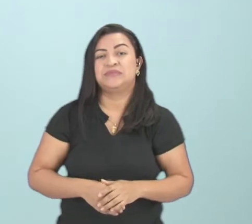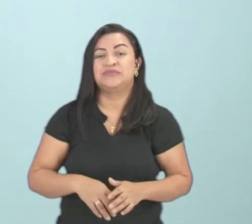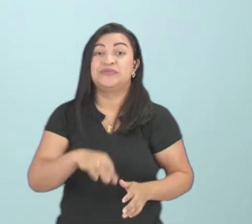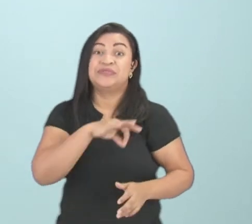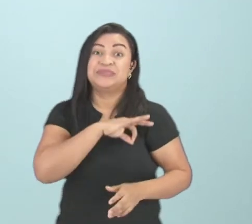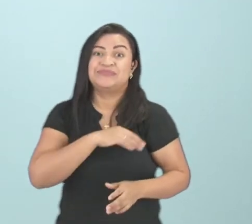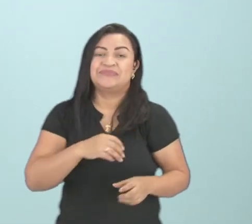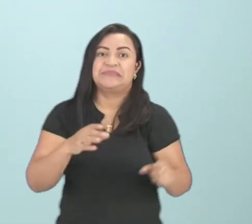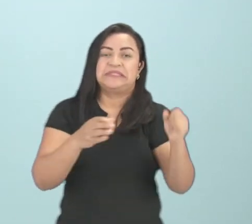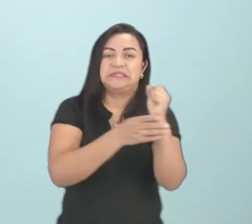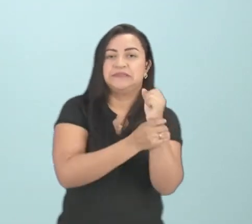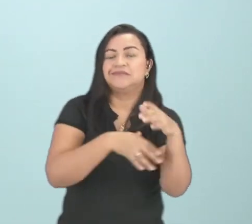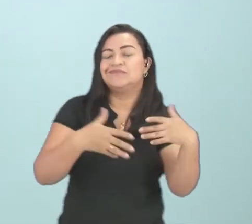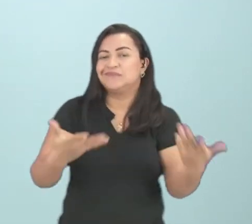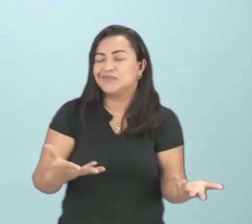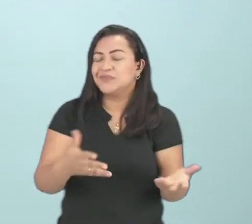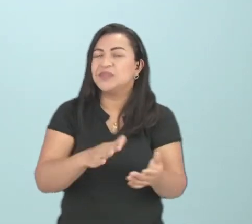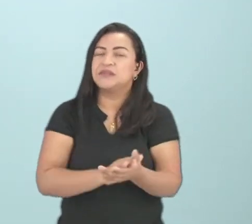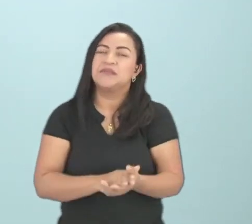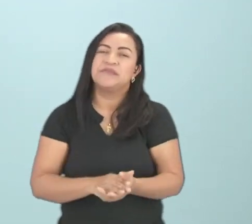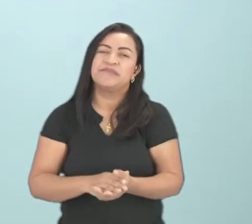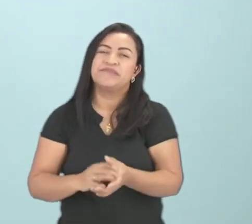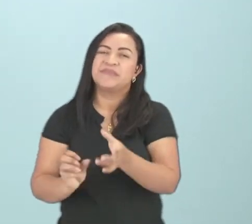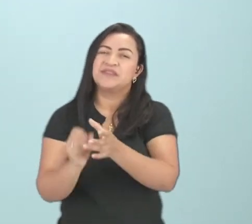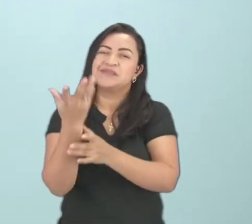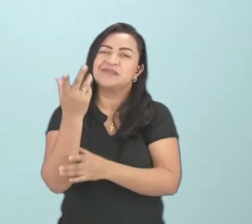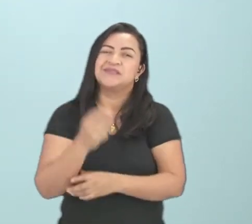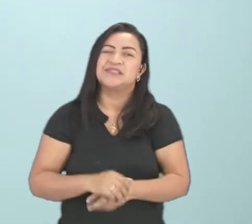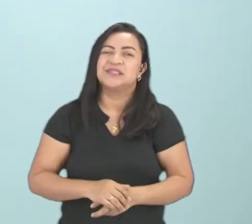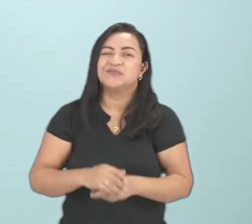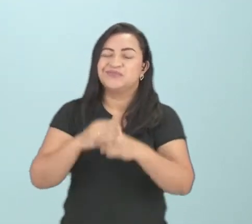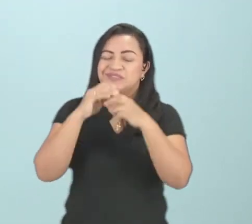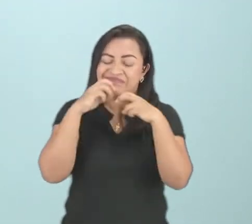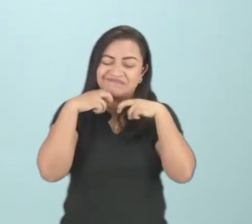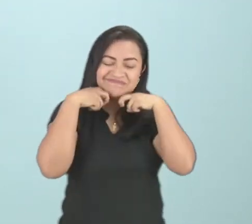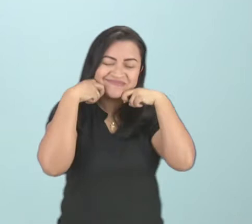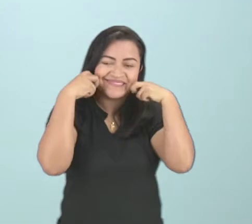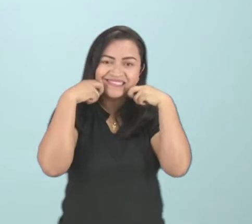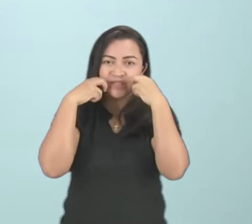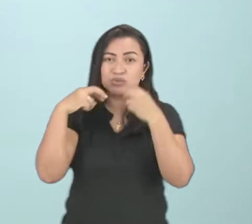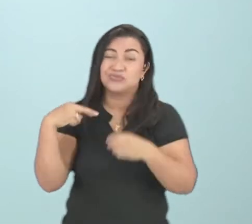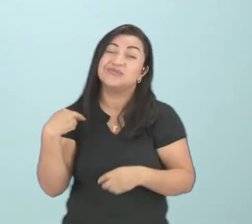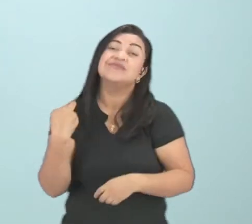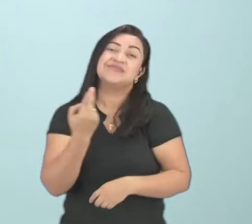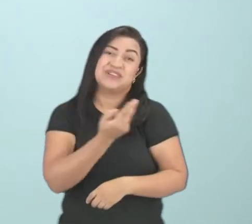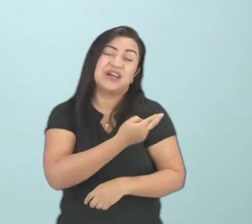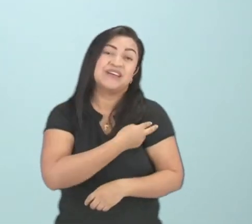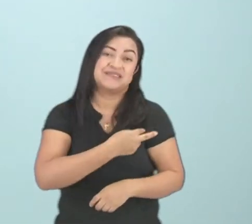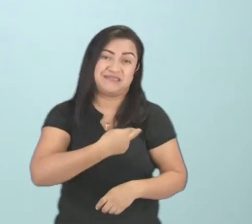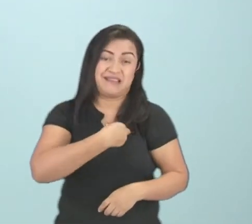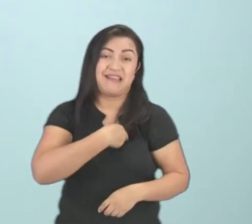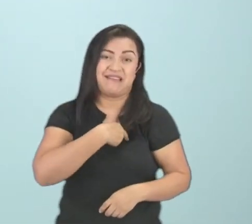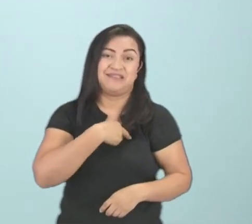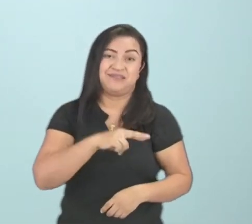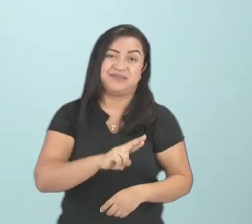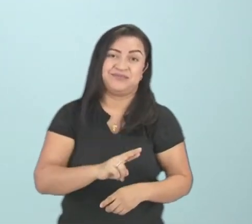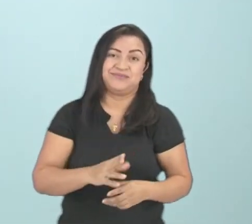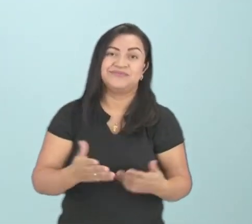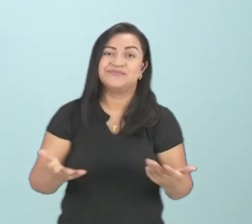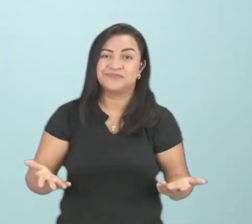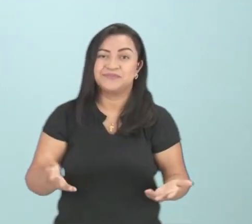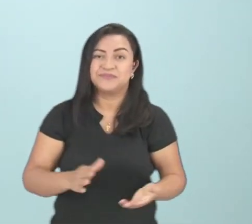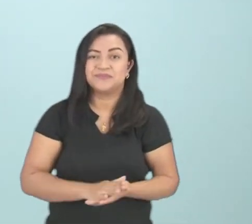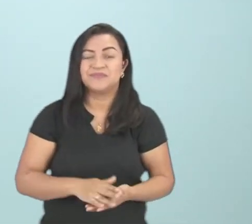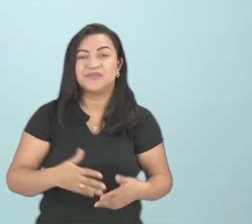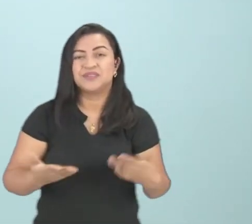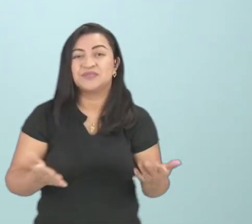que muitas vezes afetam toda uma categoria, todo um segmento social. E de certa